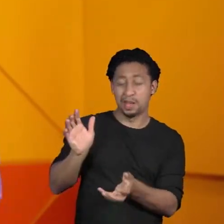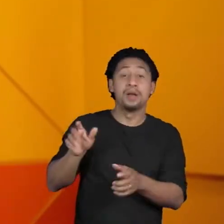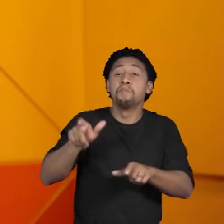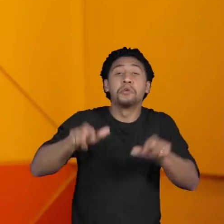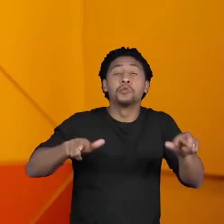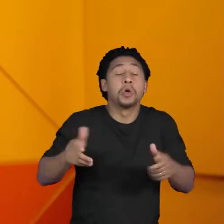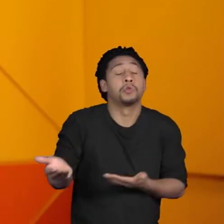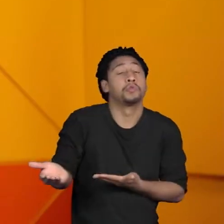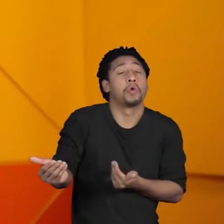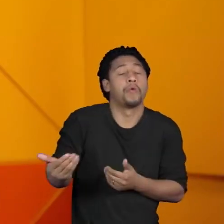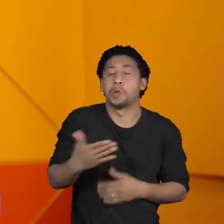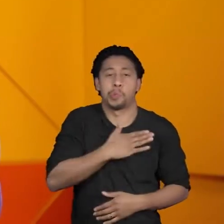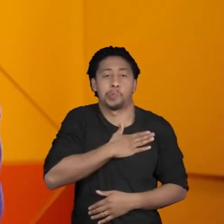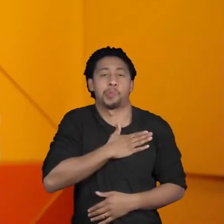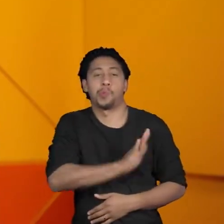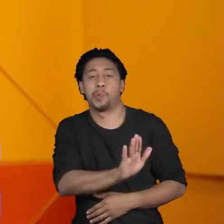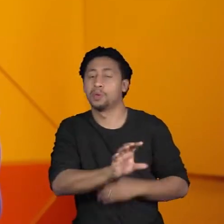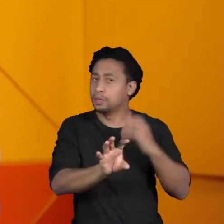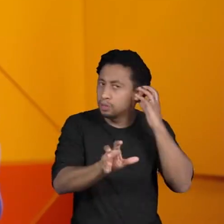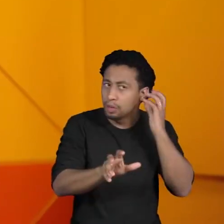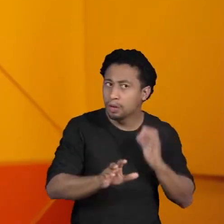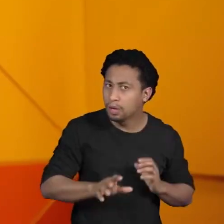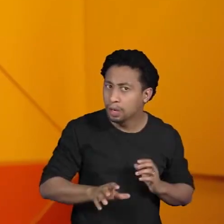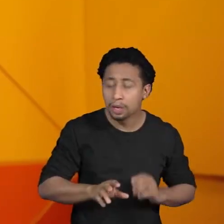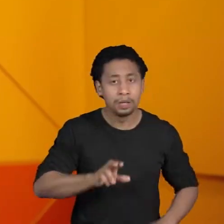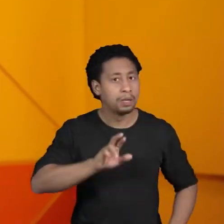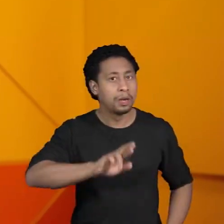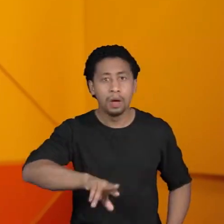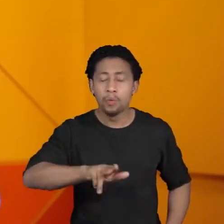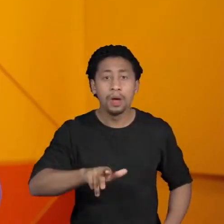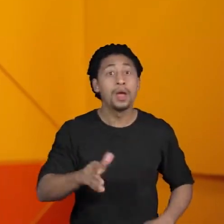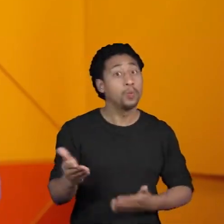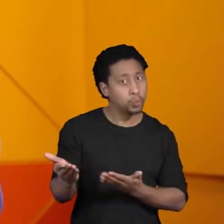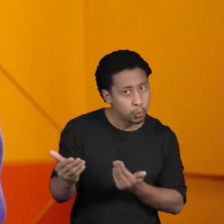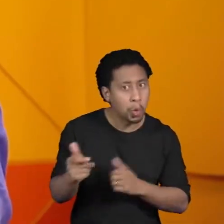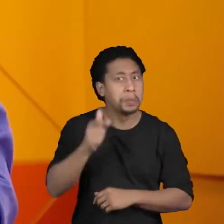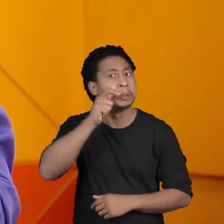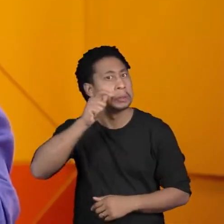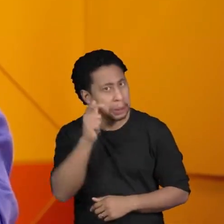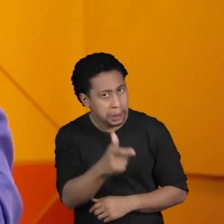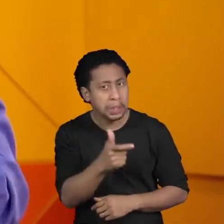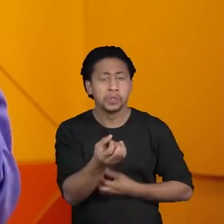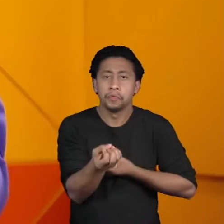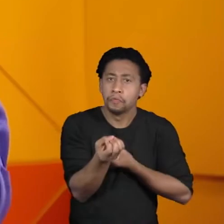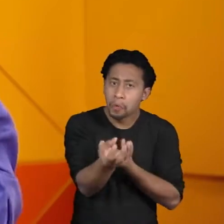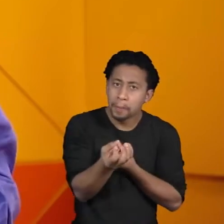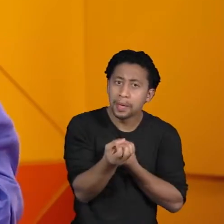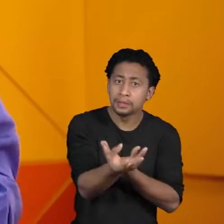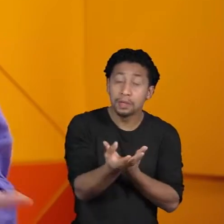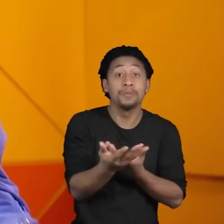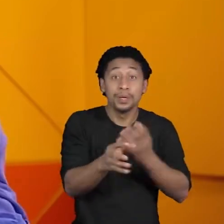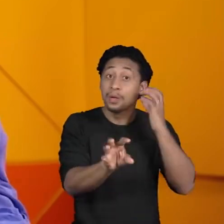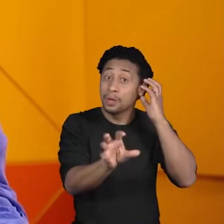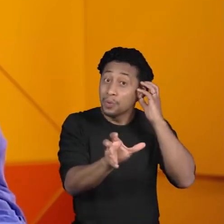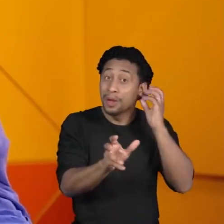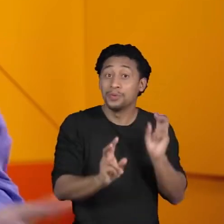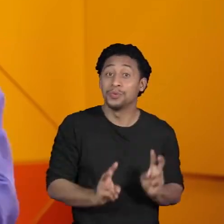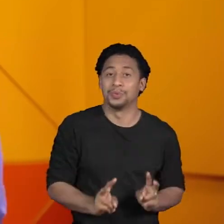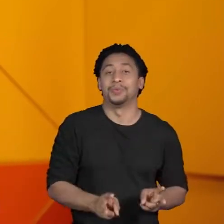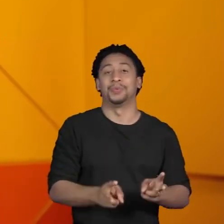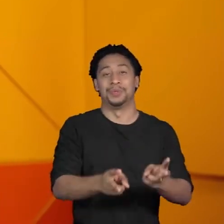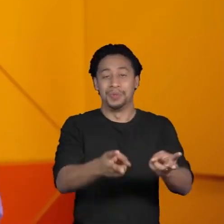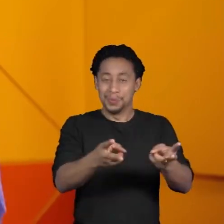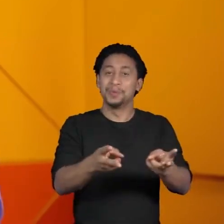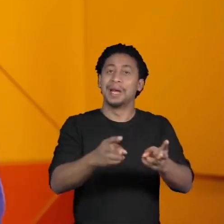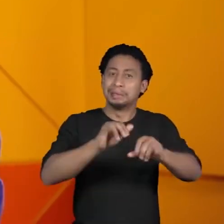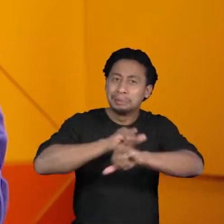de podcast, e se a gente for falar disso, a gente vai ficar falando aqui o programa inteiro. Ó, você pode até achar que rádio é coisa de gente velha, que